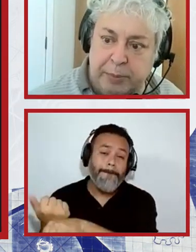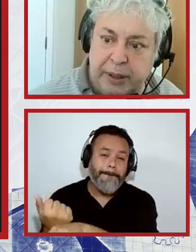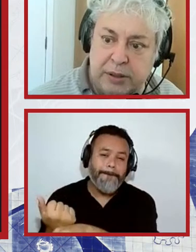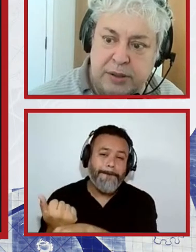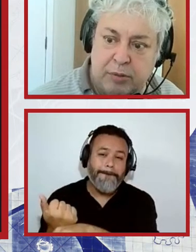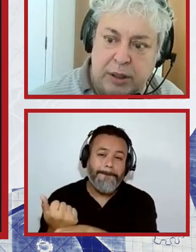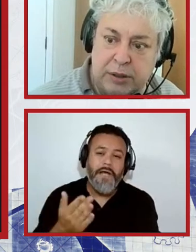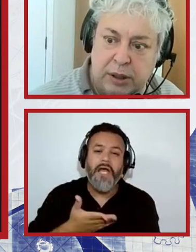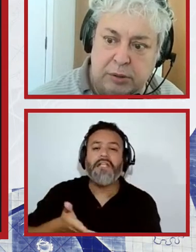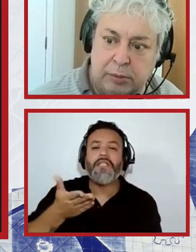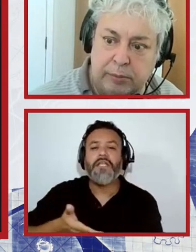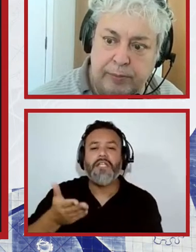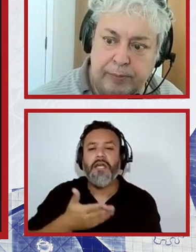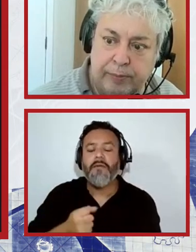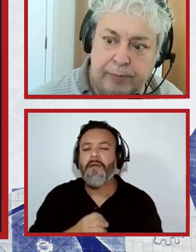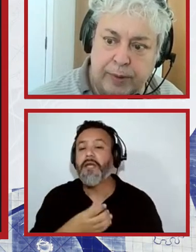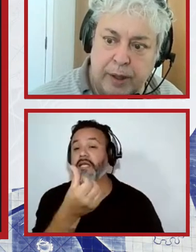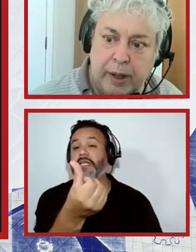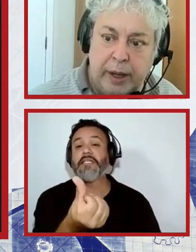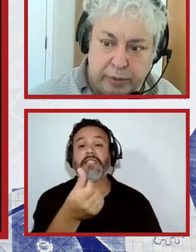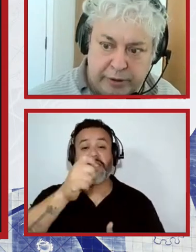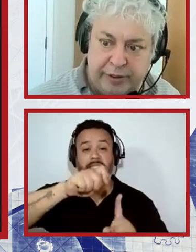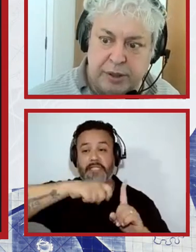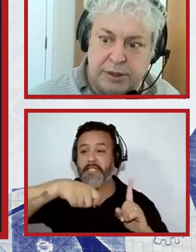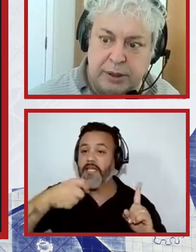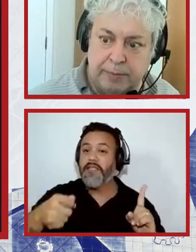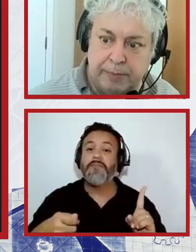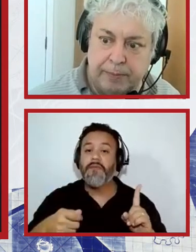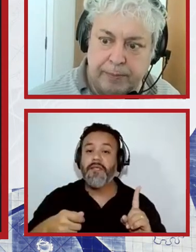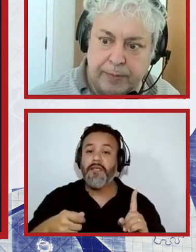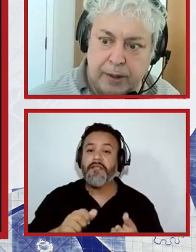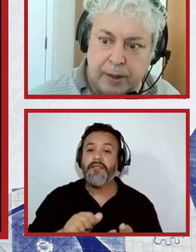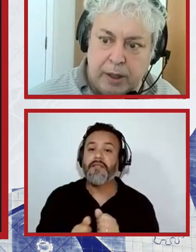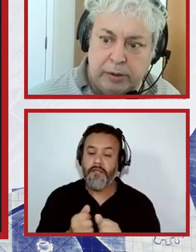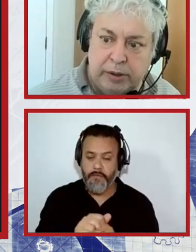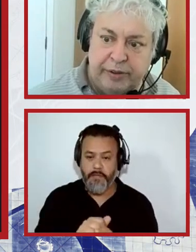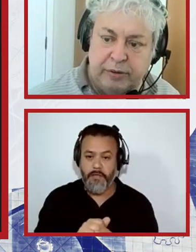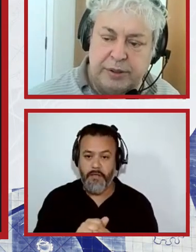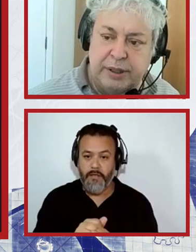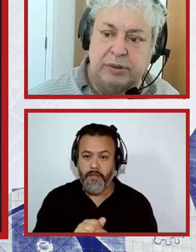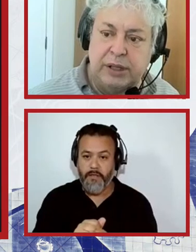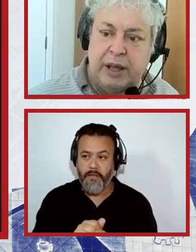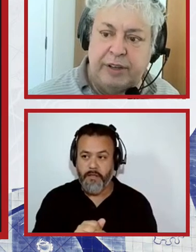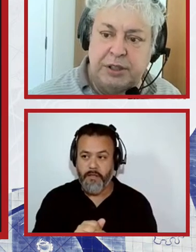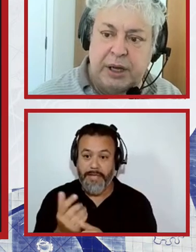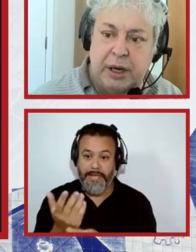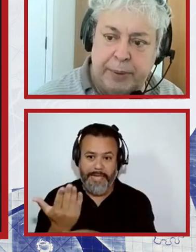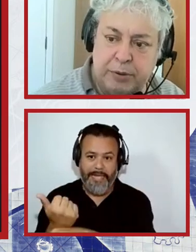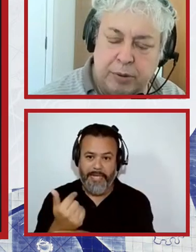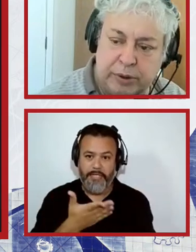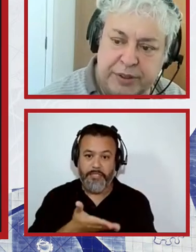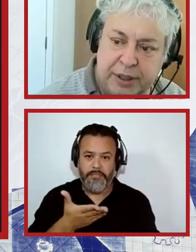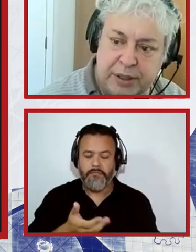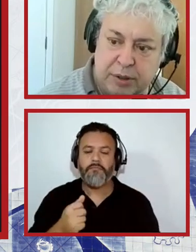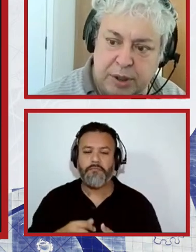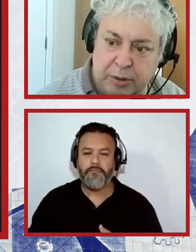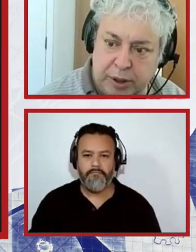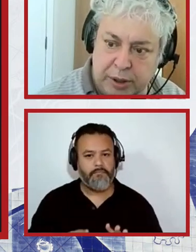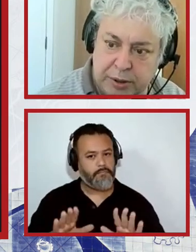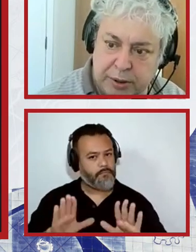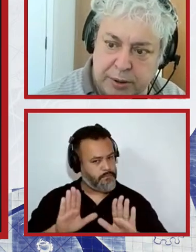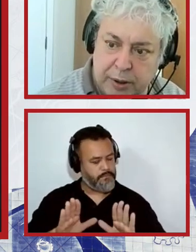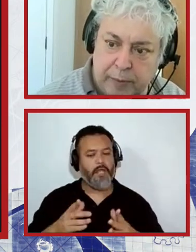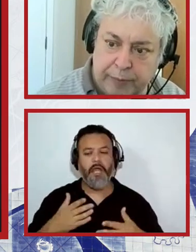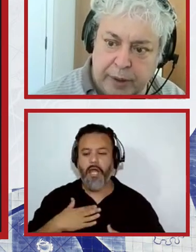passa 6 meses se equalizando? Eu defendo que sim. Eu defendo que você não deve tirar a pessoa com deficiência